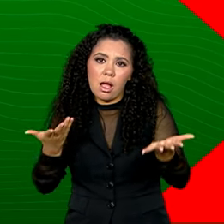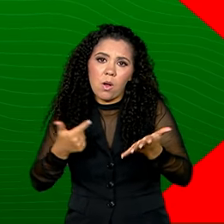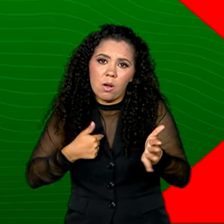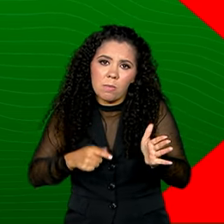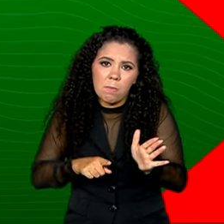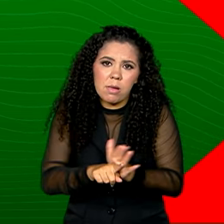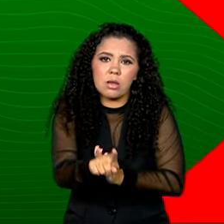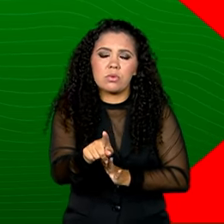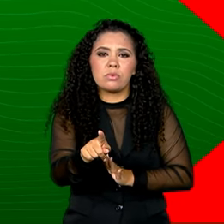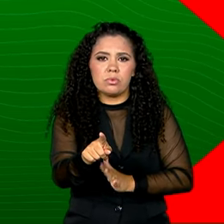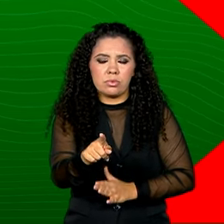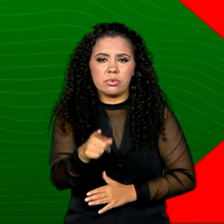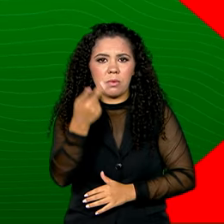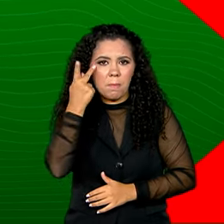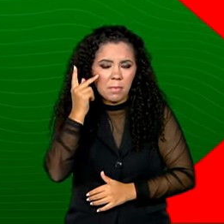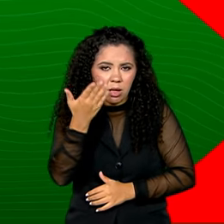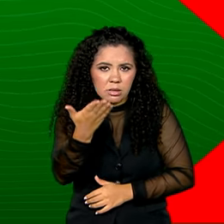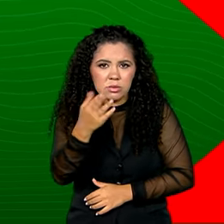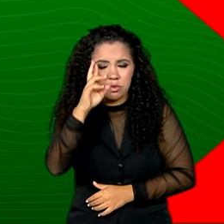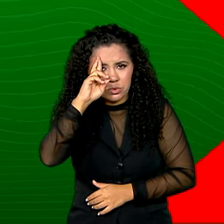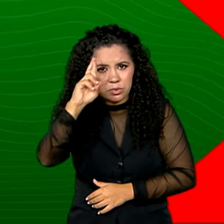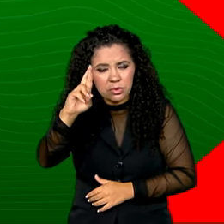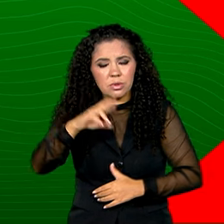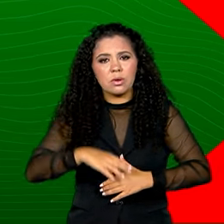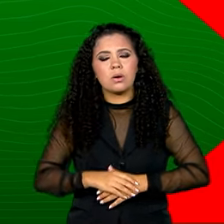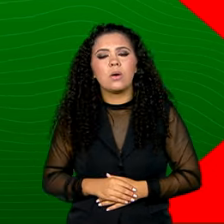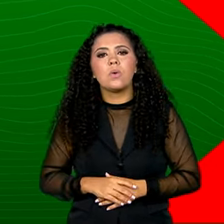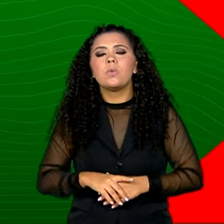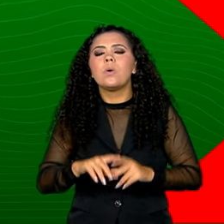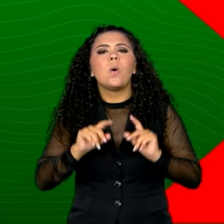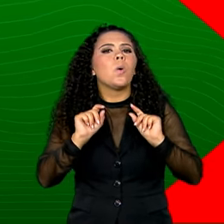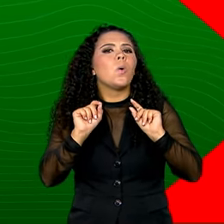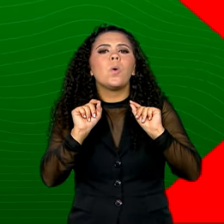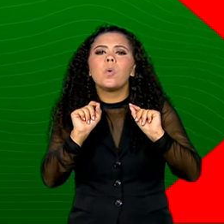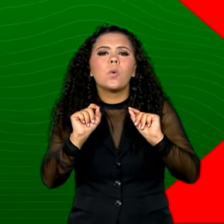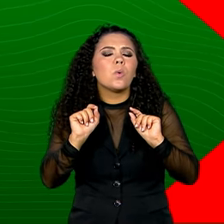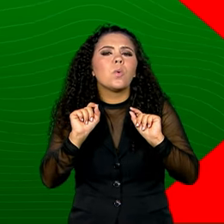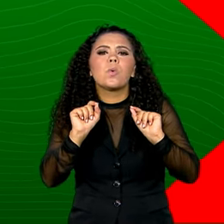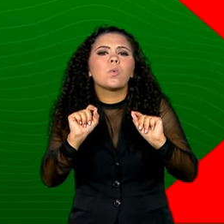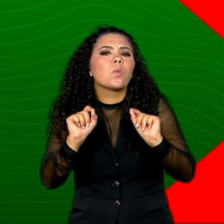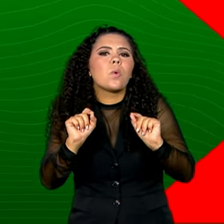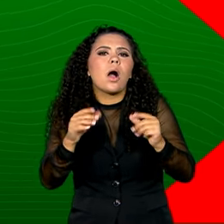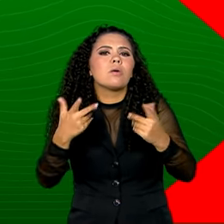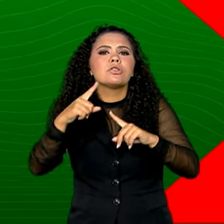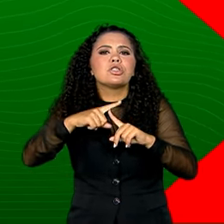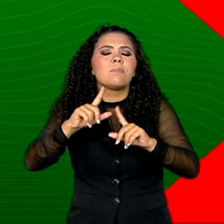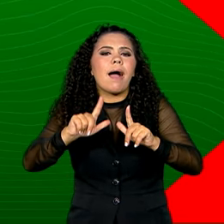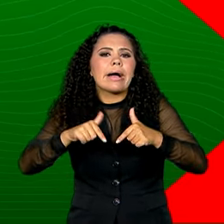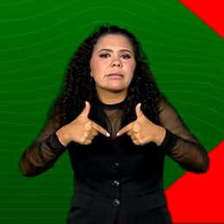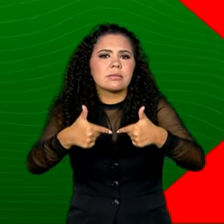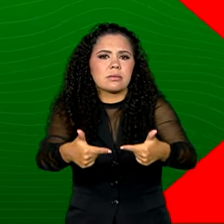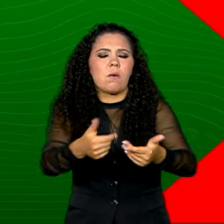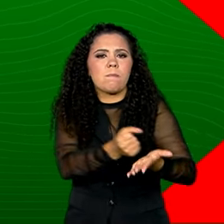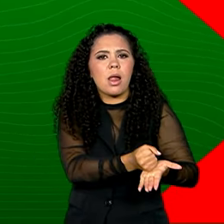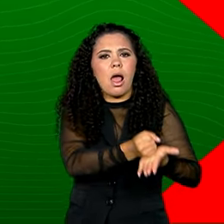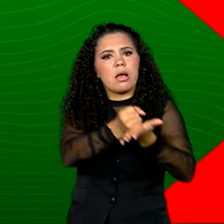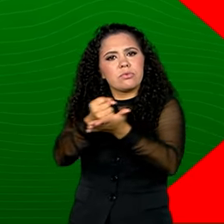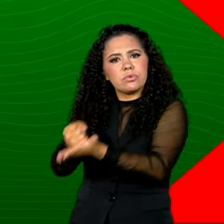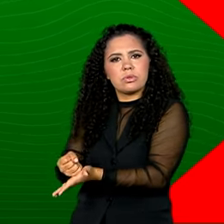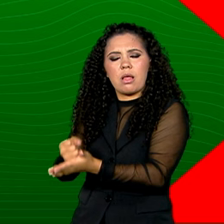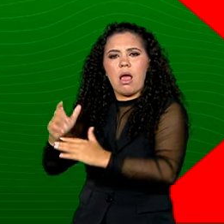pergunta para o senhor, o que está sendo feito em relação a isso, para que esses profissionais